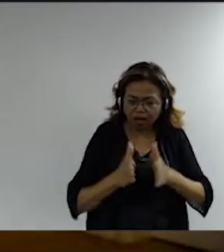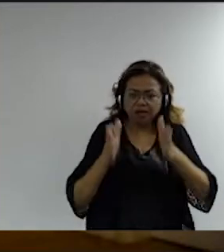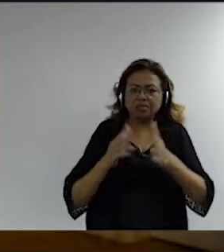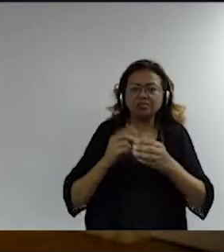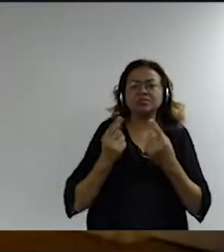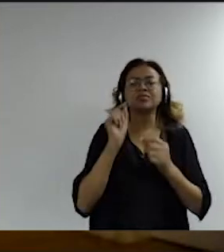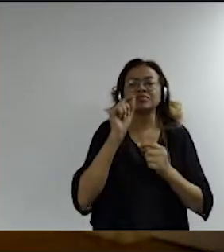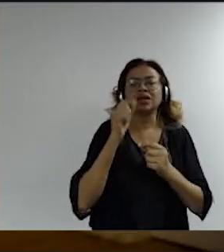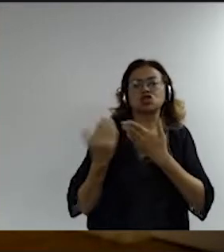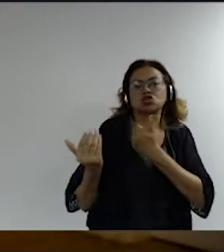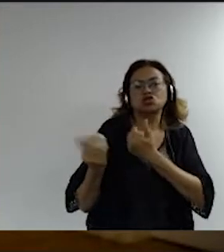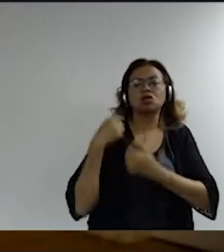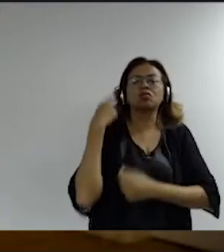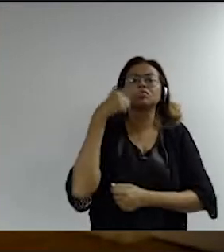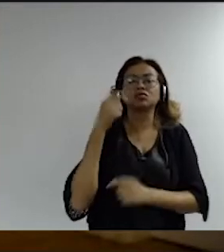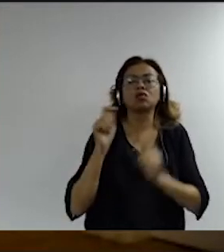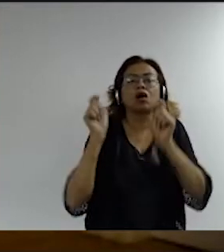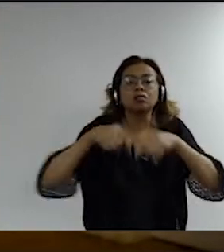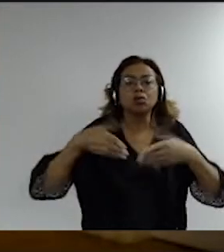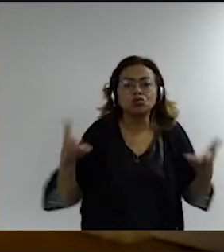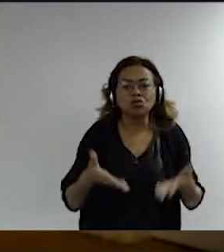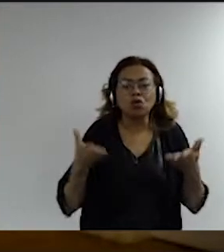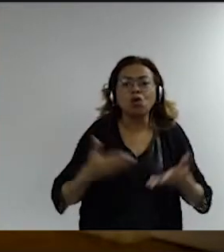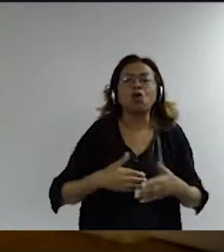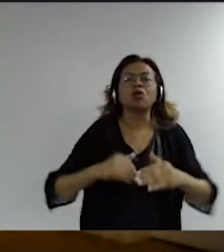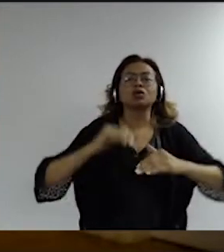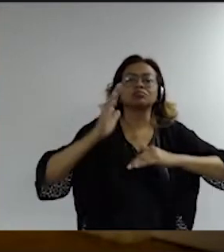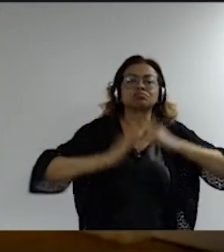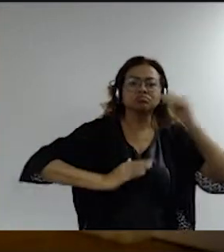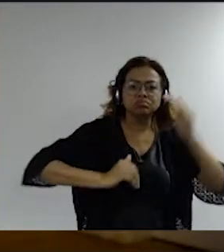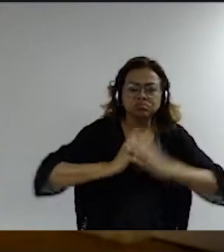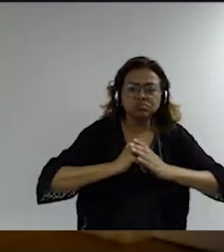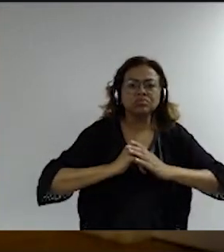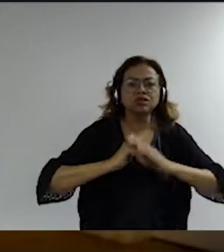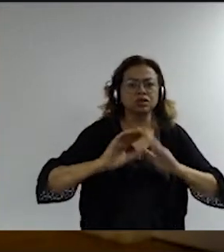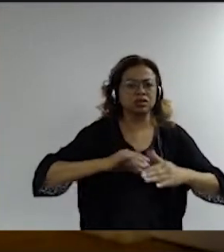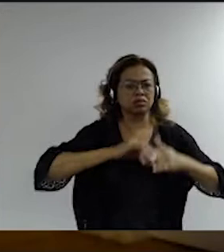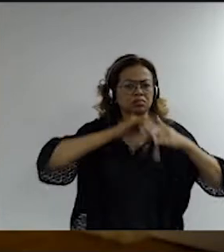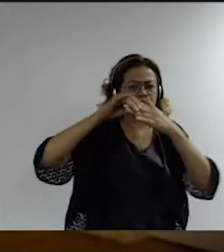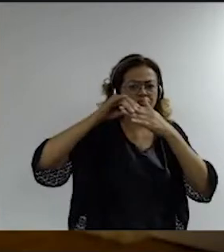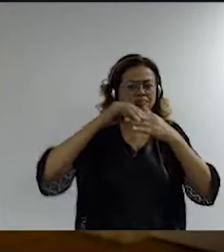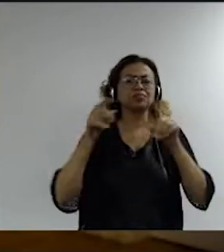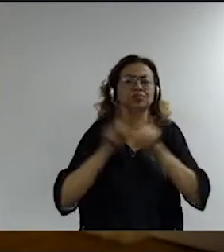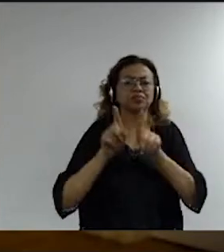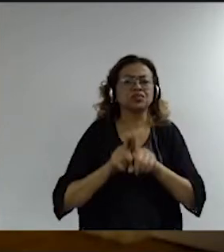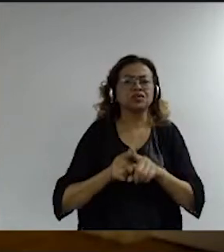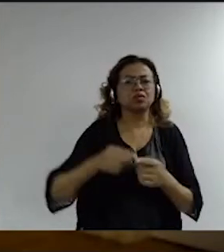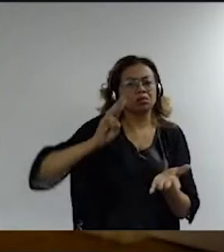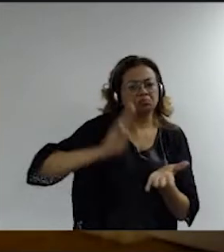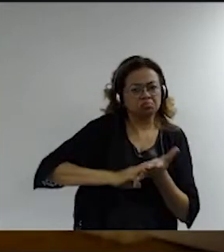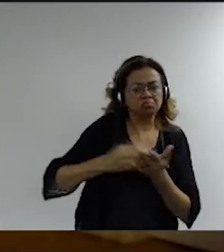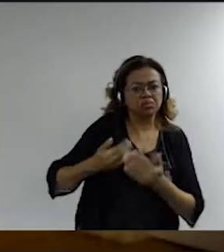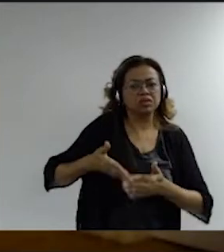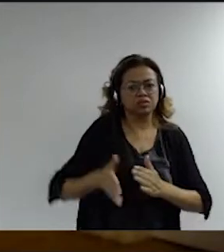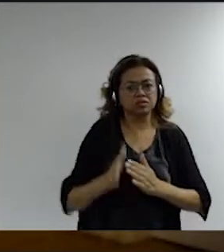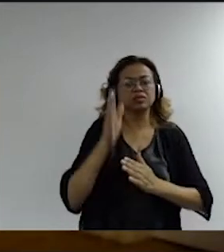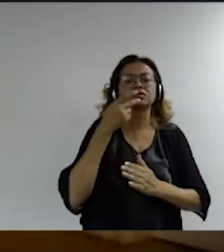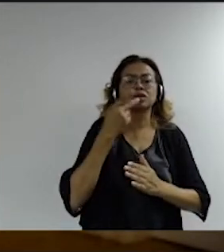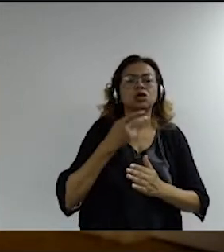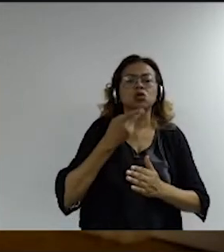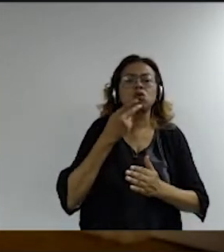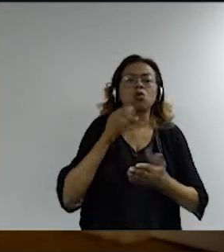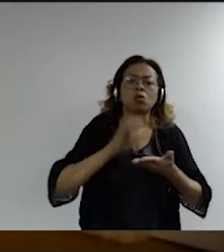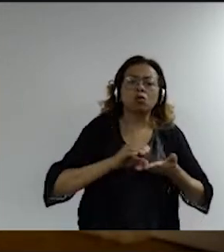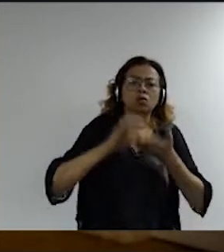juventude hoje possa exercer liderança e participar ativamente do Conselho Federal da Ordem